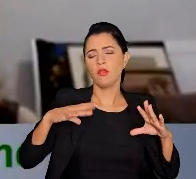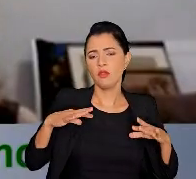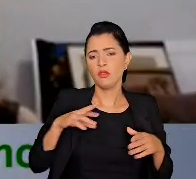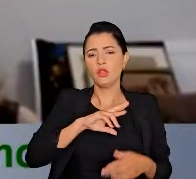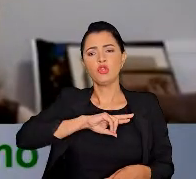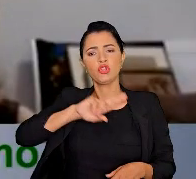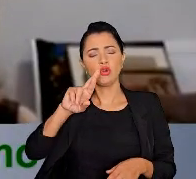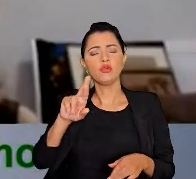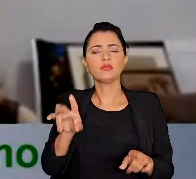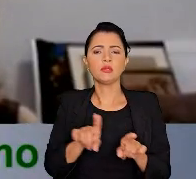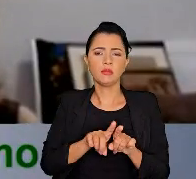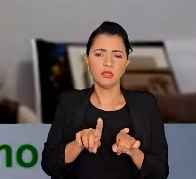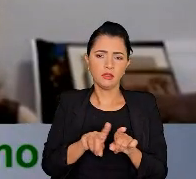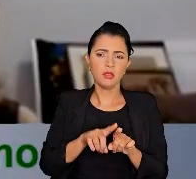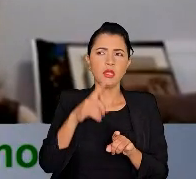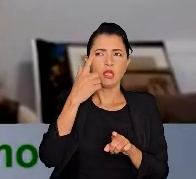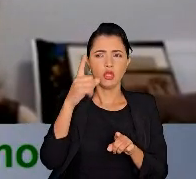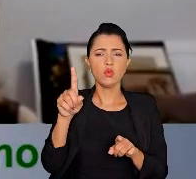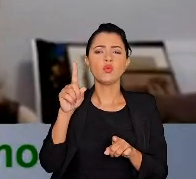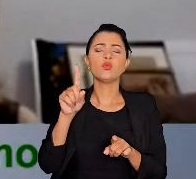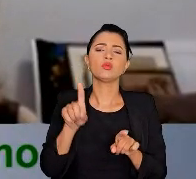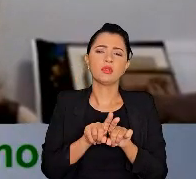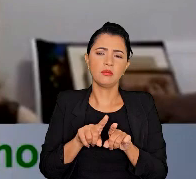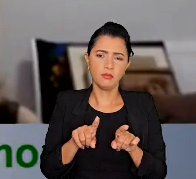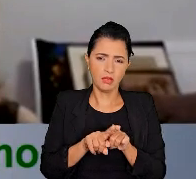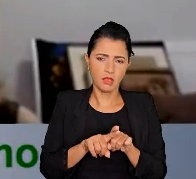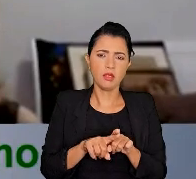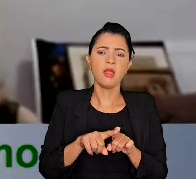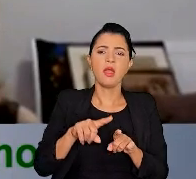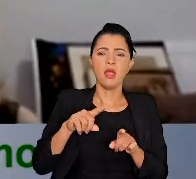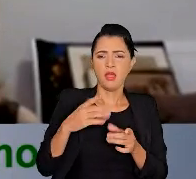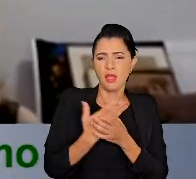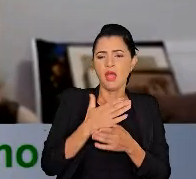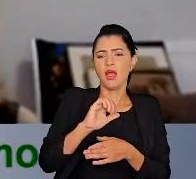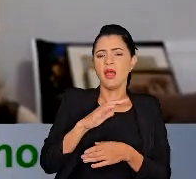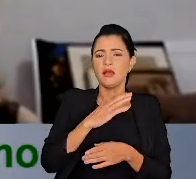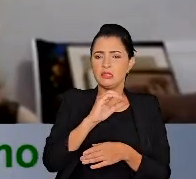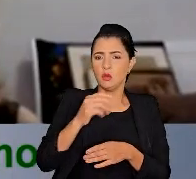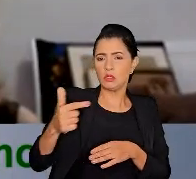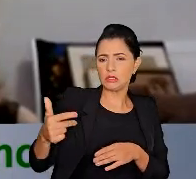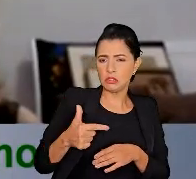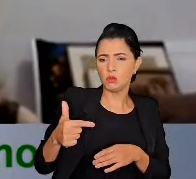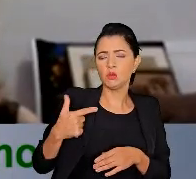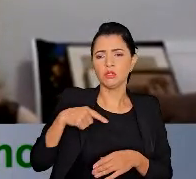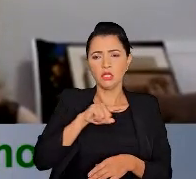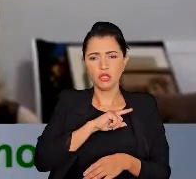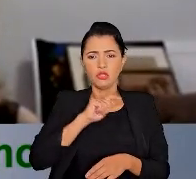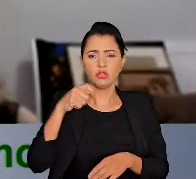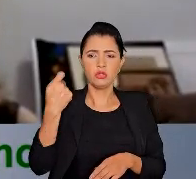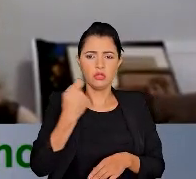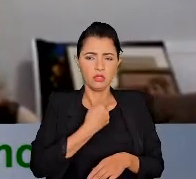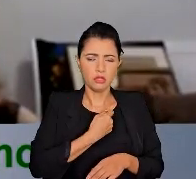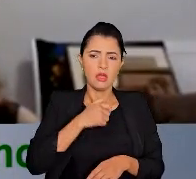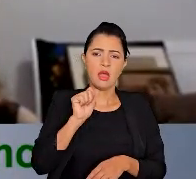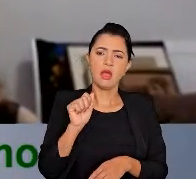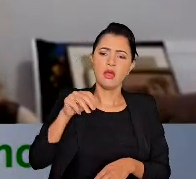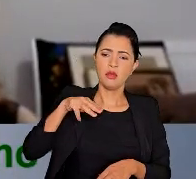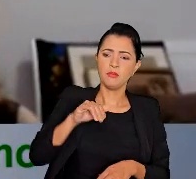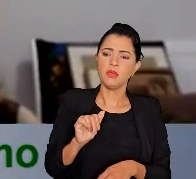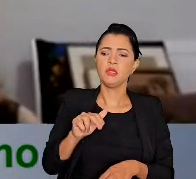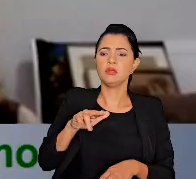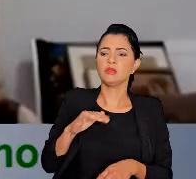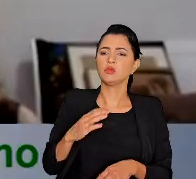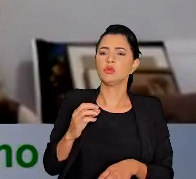geral, e existe uma ação, é a segunda, onde nós fomos admitidos como amicus curiae no Supremo, que